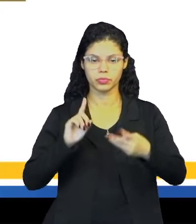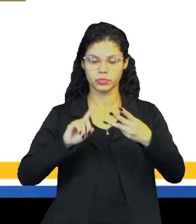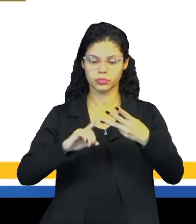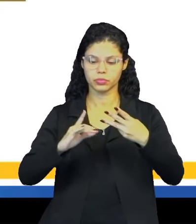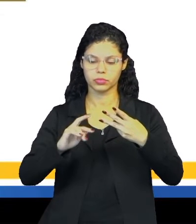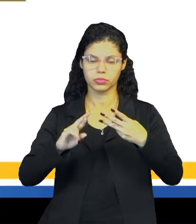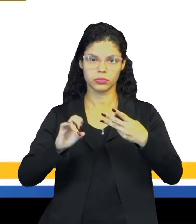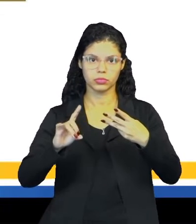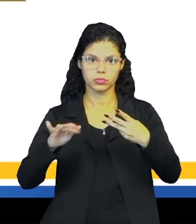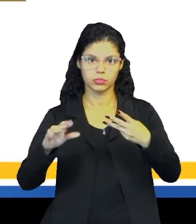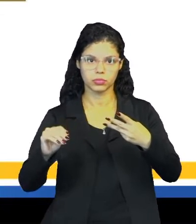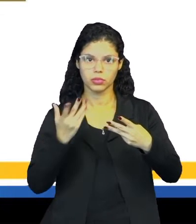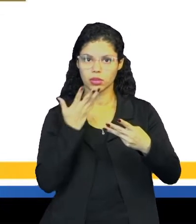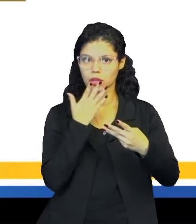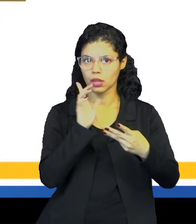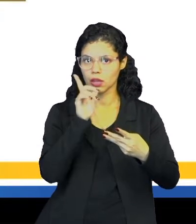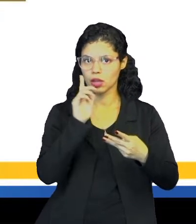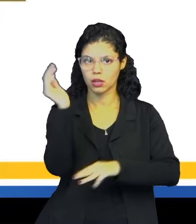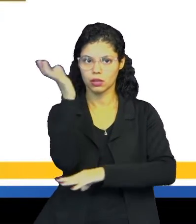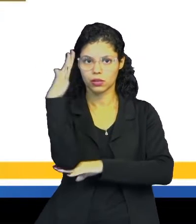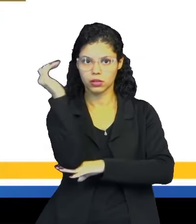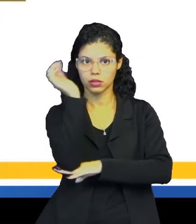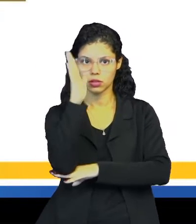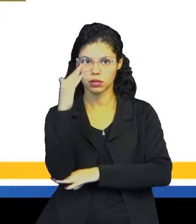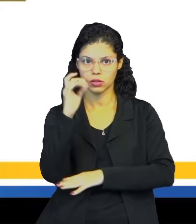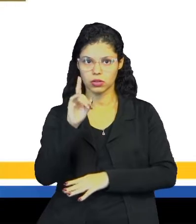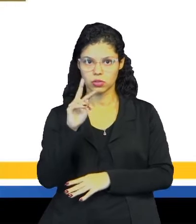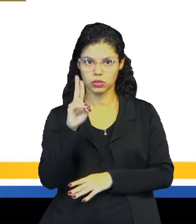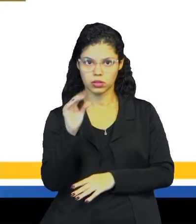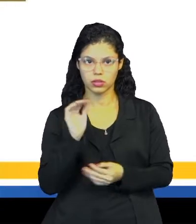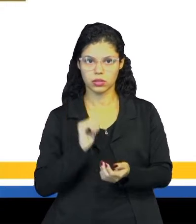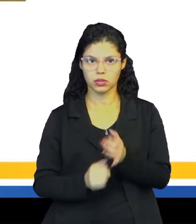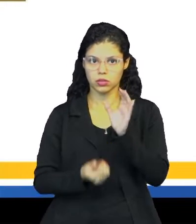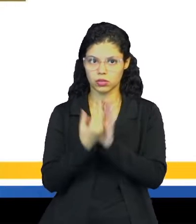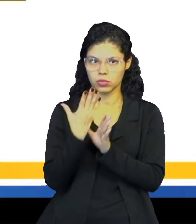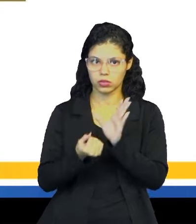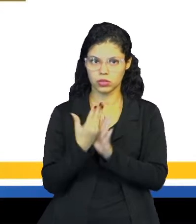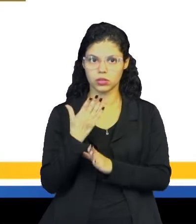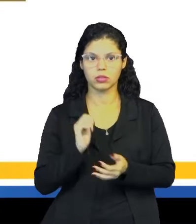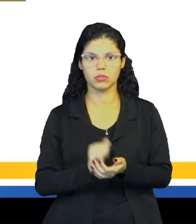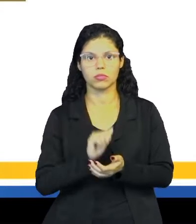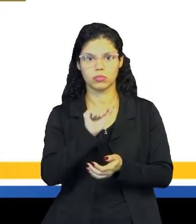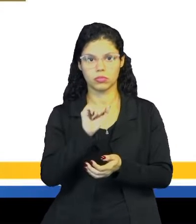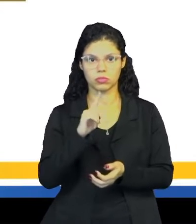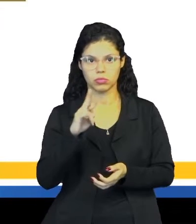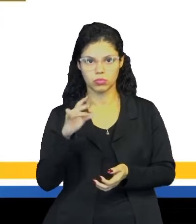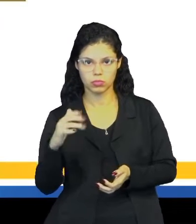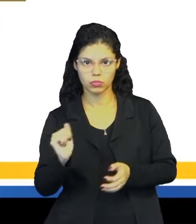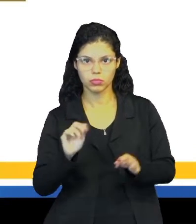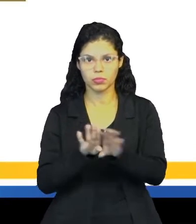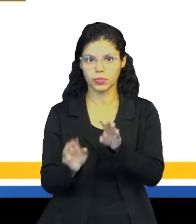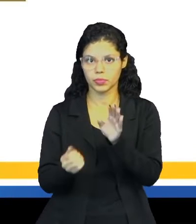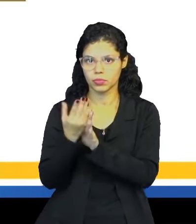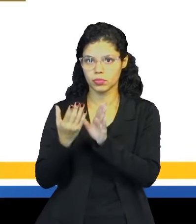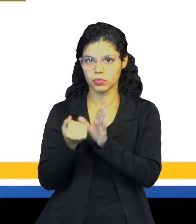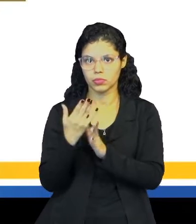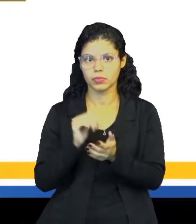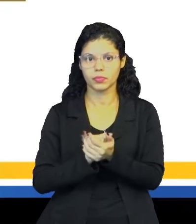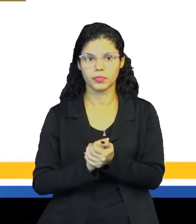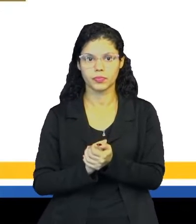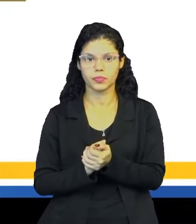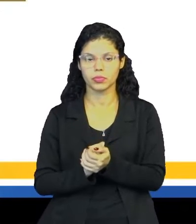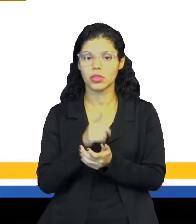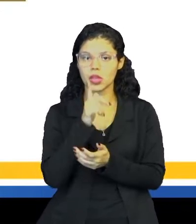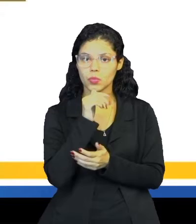Crisófitas são algas douradas, algas unicelulares, a reprodução é do tipo assexuada, produzem alimentos para os